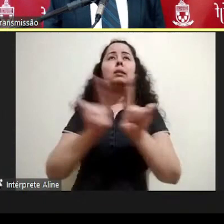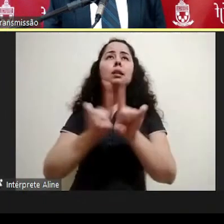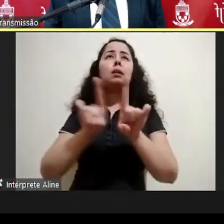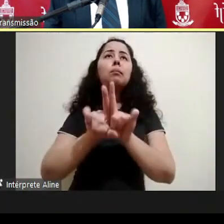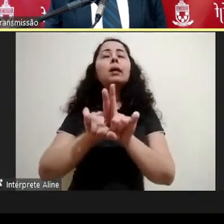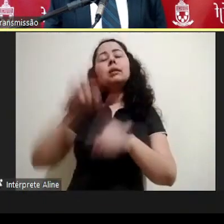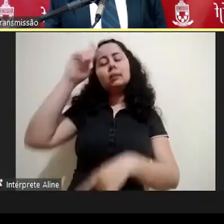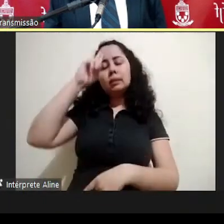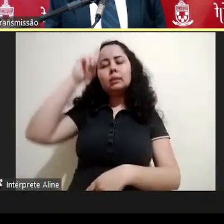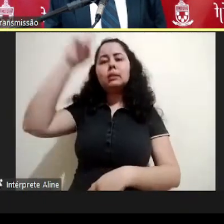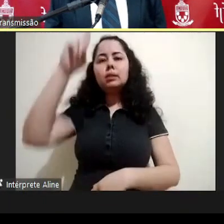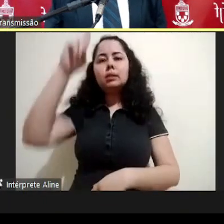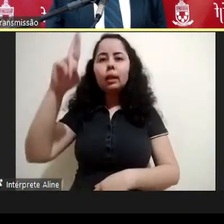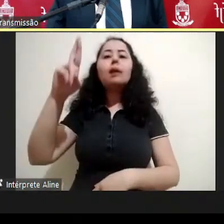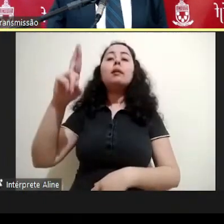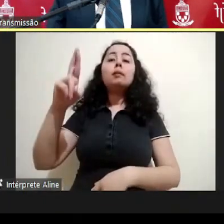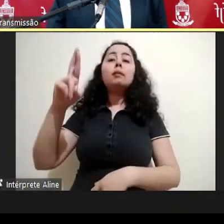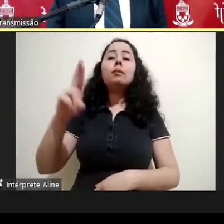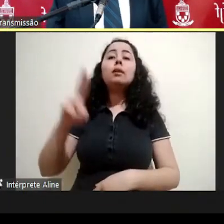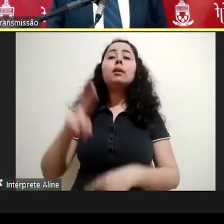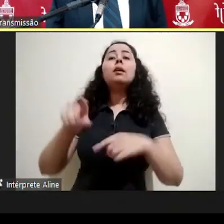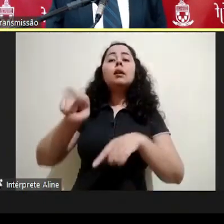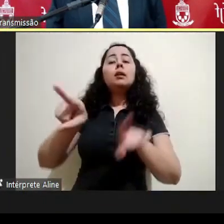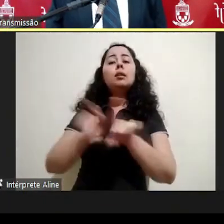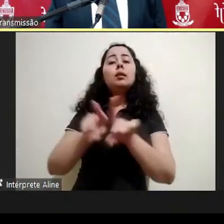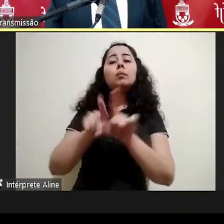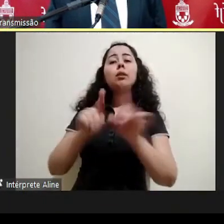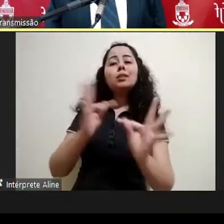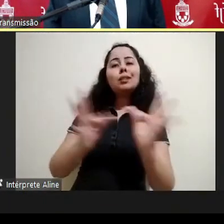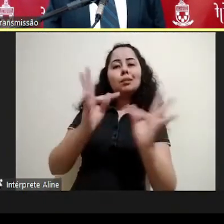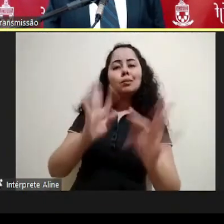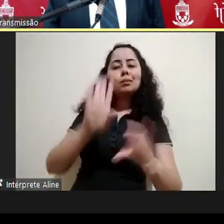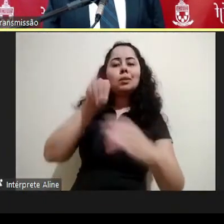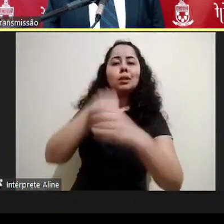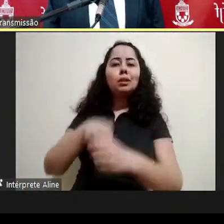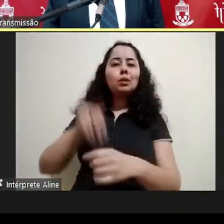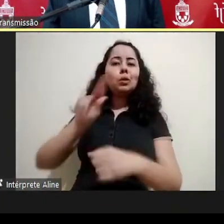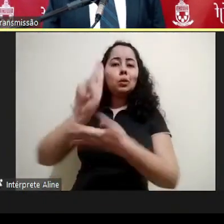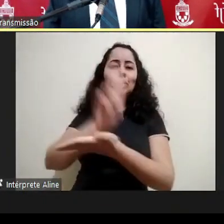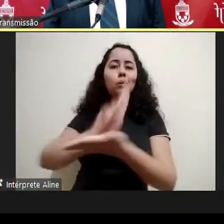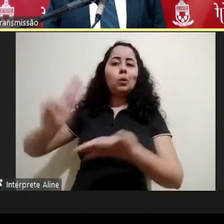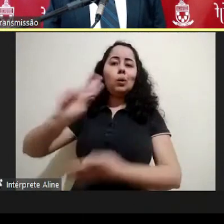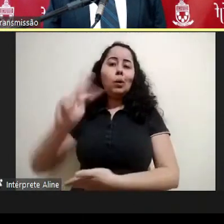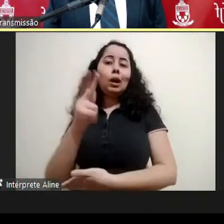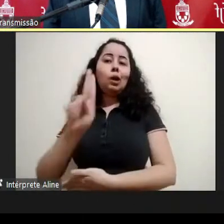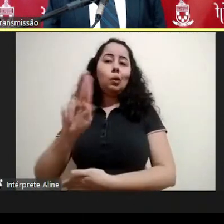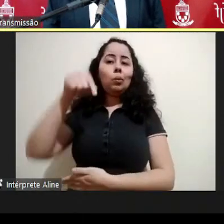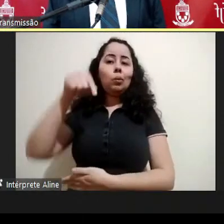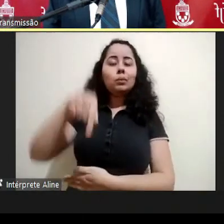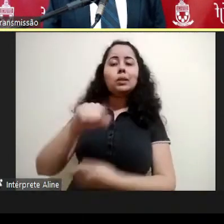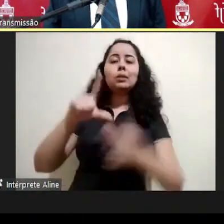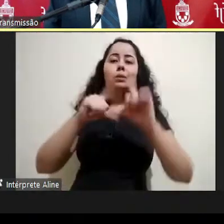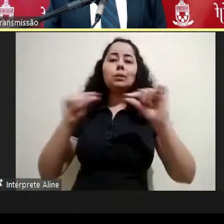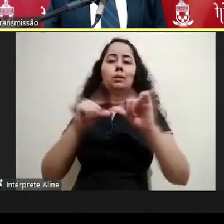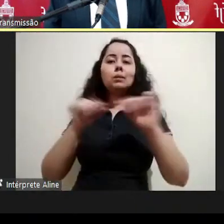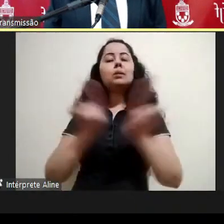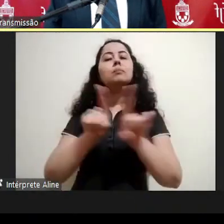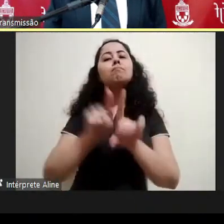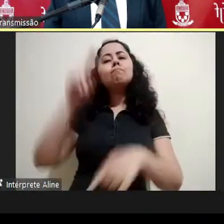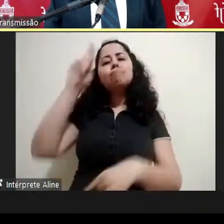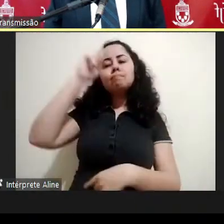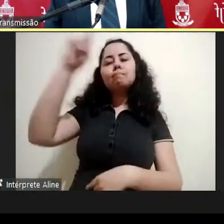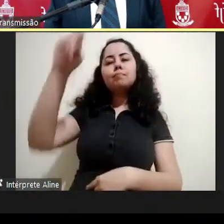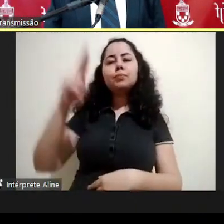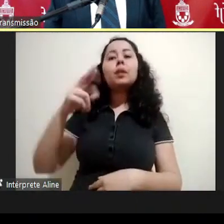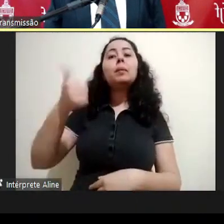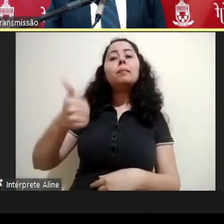HU-UFJF, de 88 a 2015, chefe do Serviço de Pneumologia, de 98 a